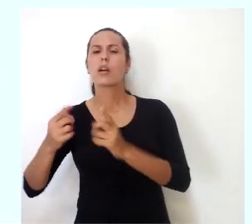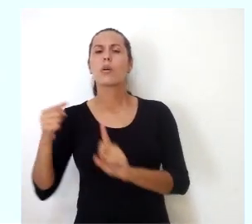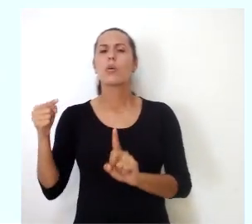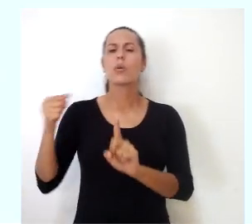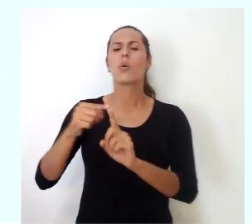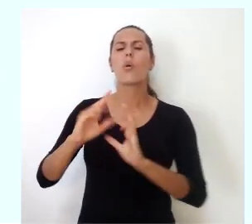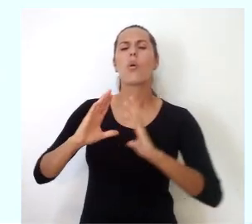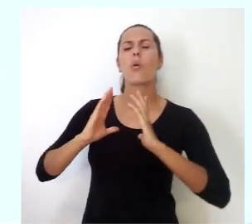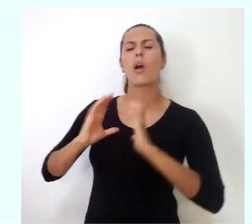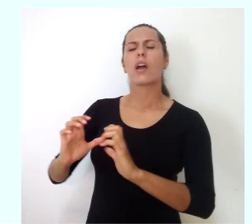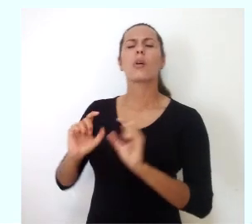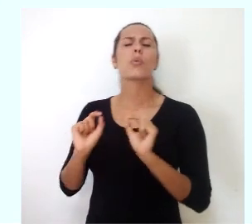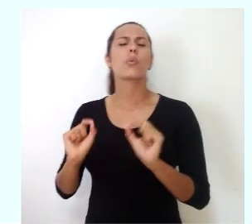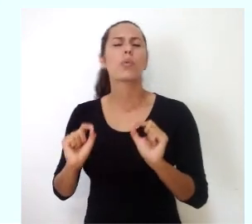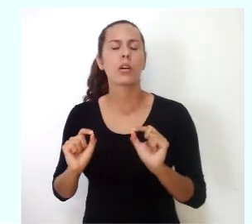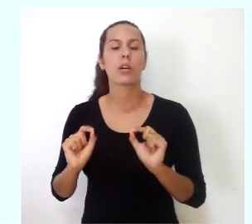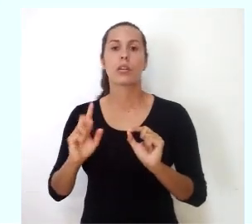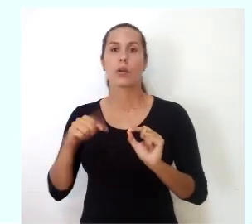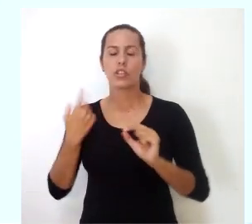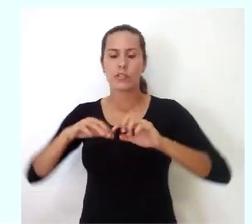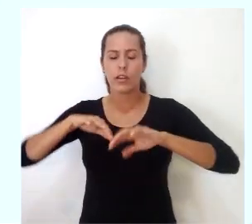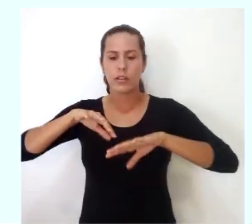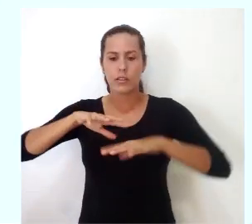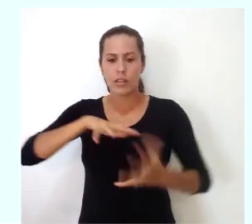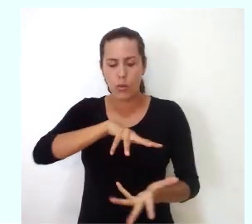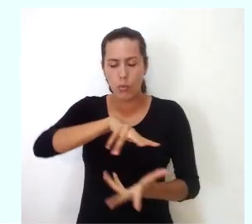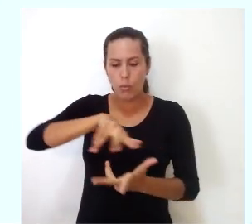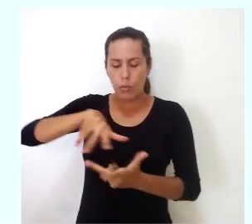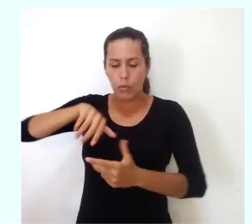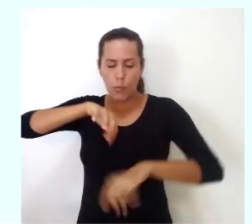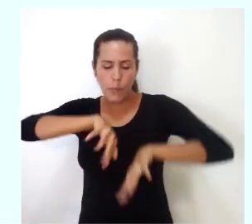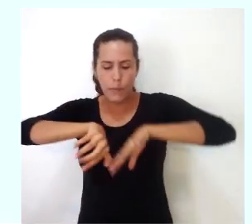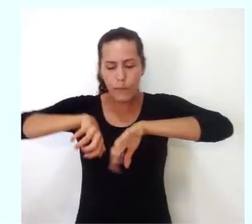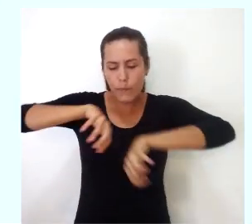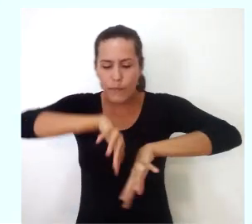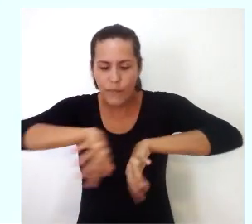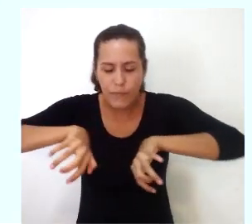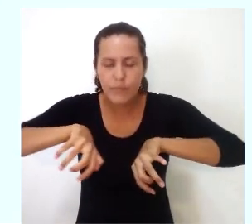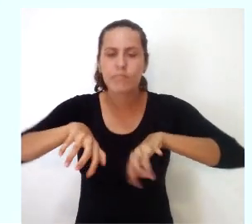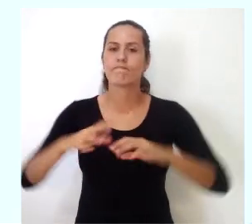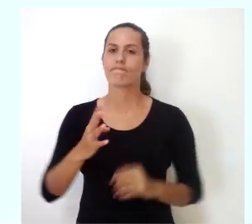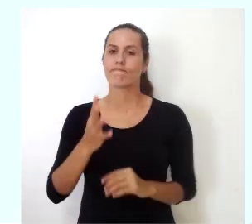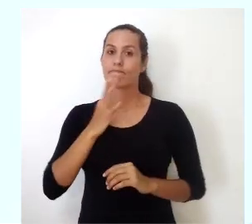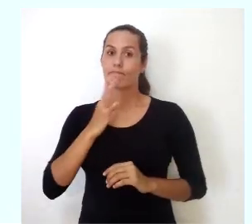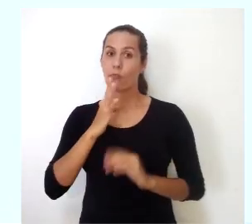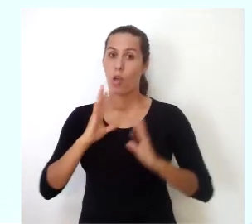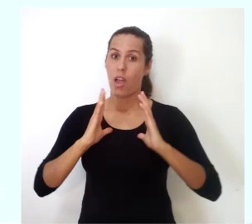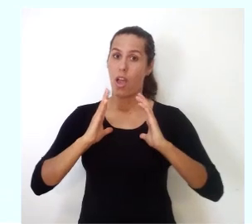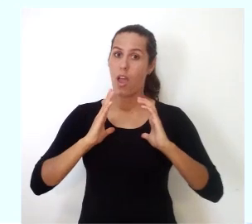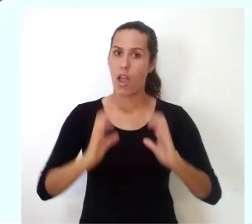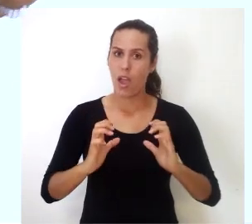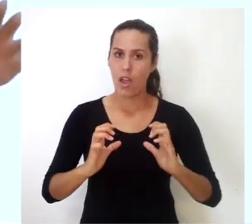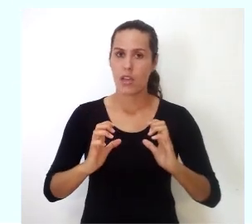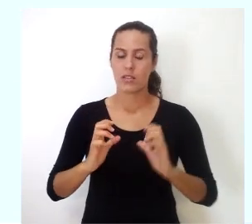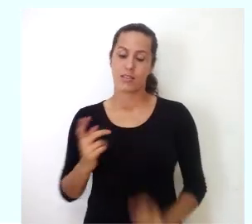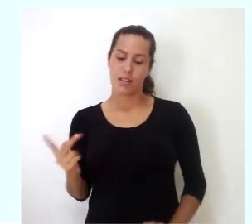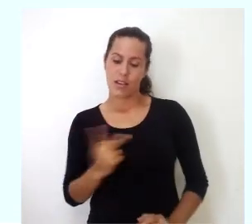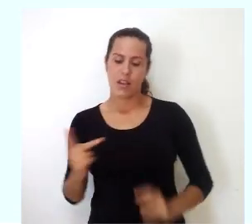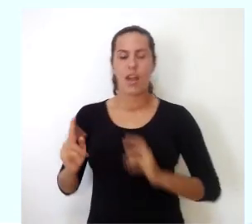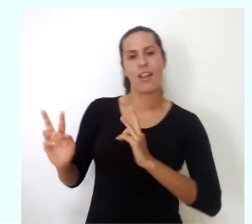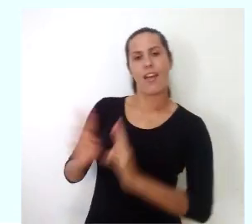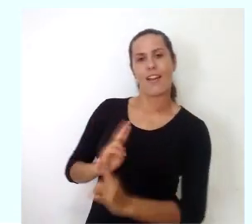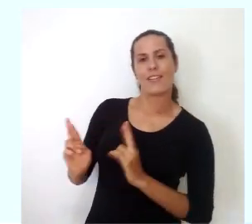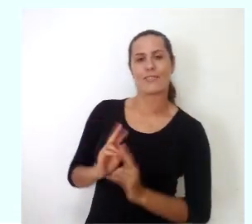ética? Vamos navegar, vamos conhecer a ética, essa relação entre ética e